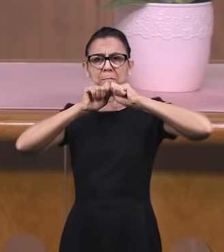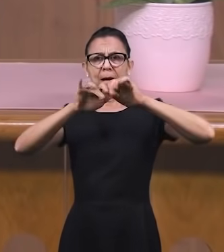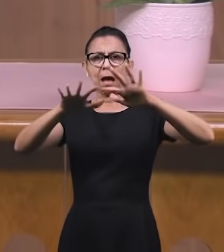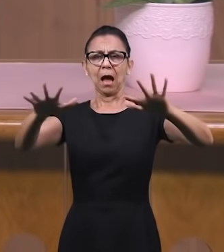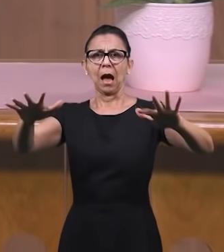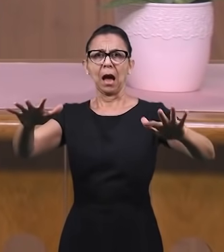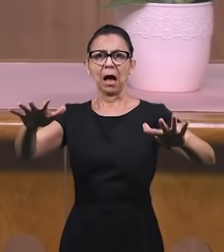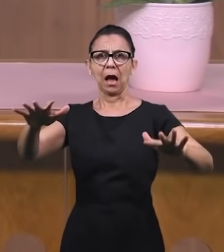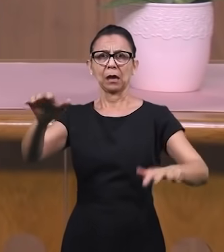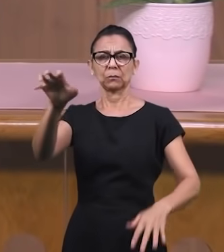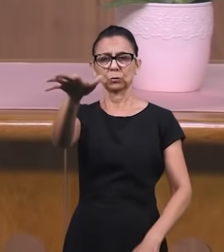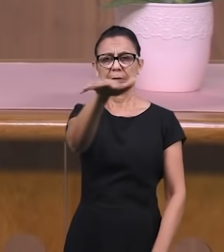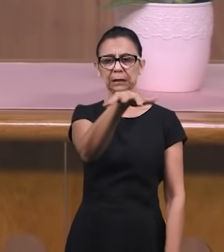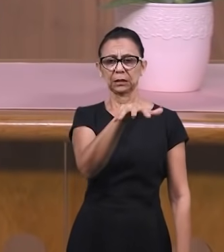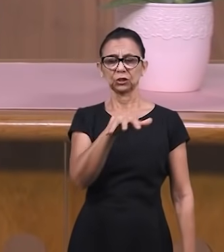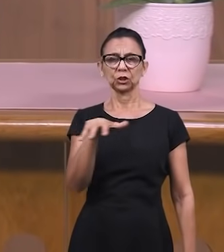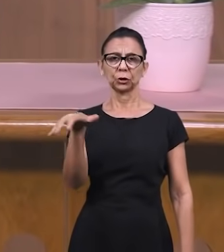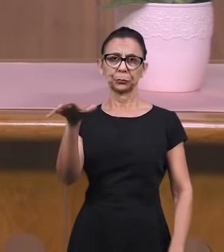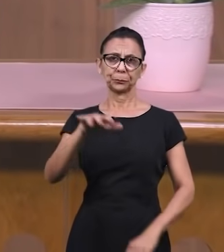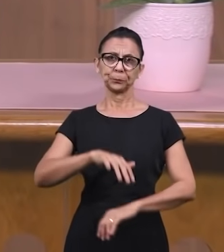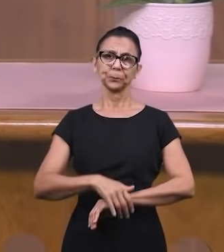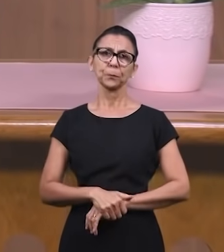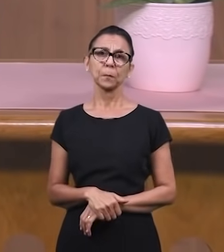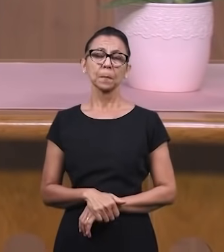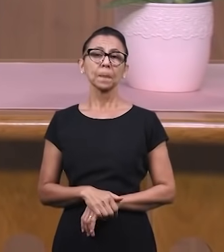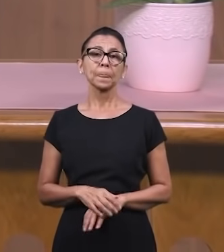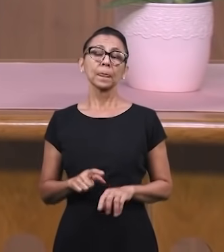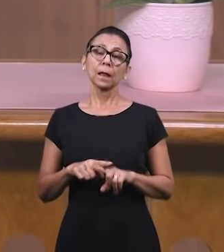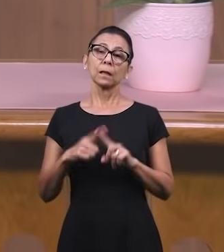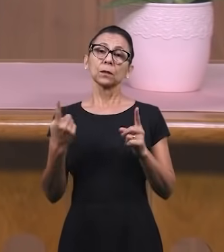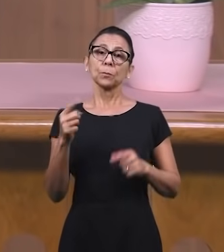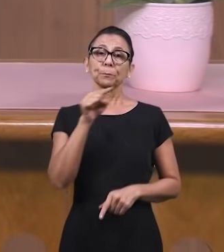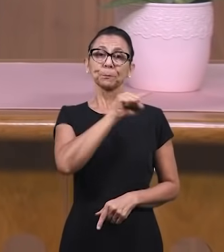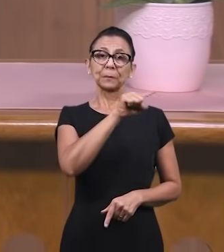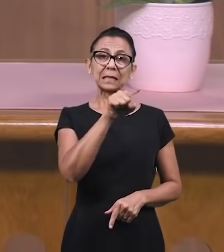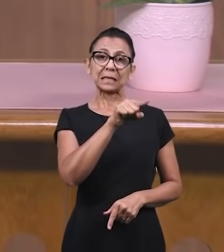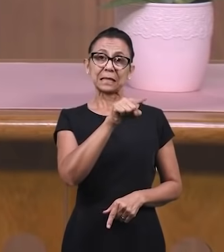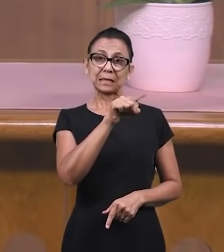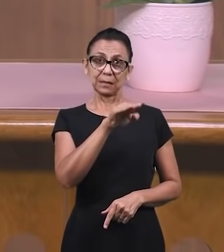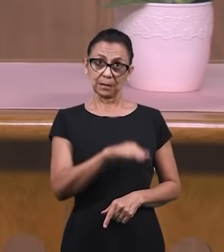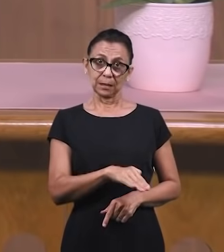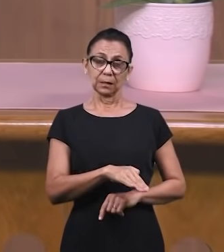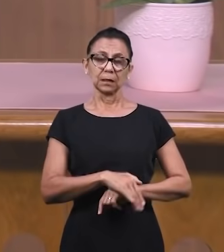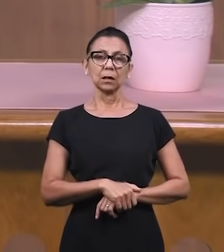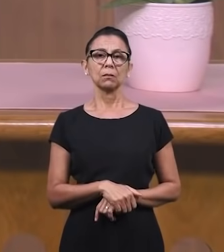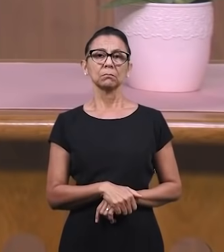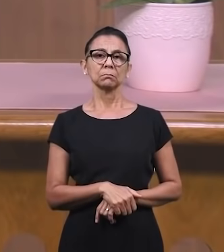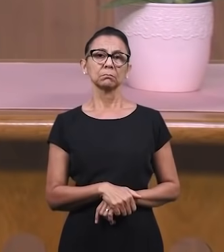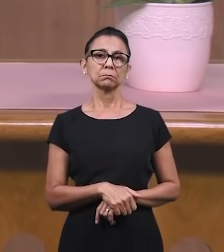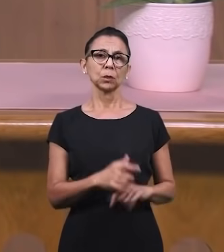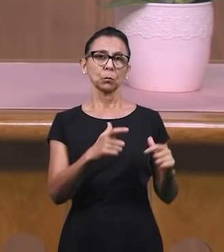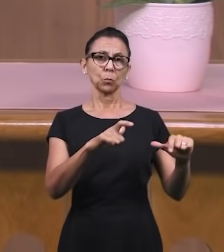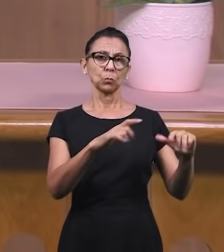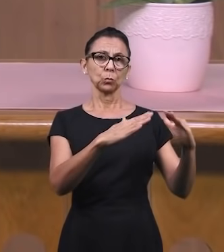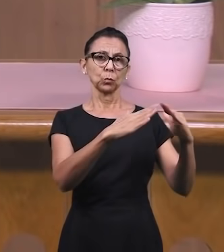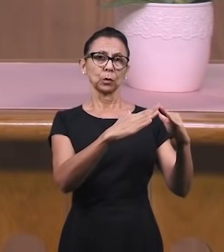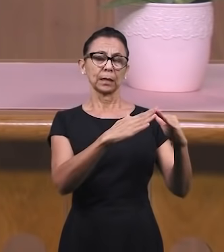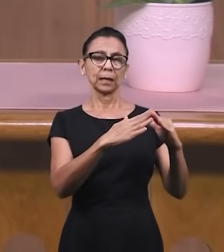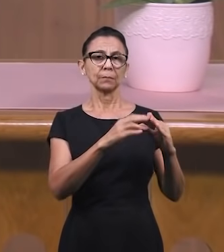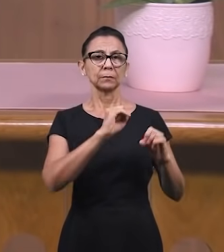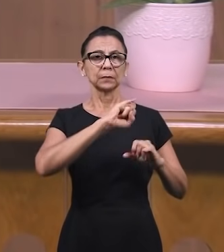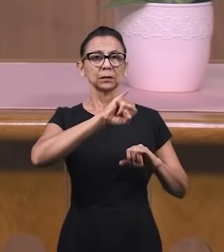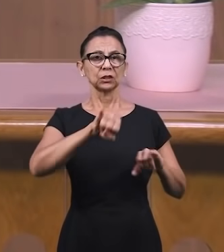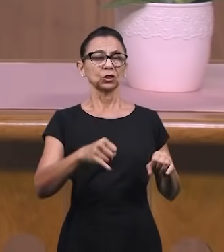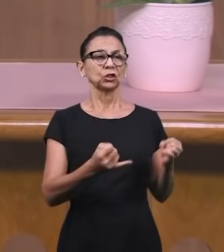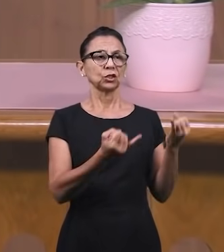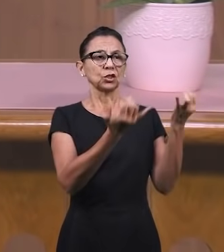terras. E Zaqueu, que morava em Jericó, ele ouvira falar acerca de Jesus, mas ele